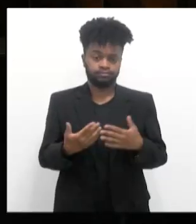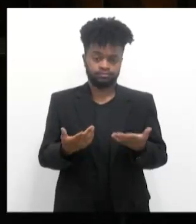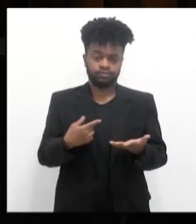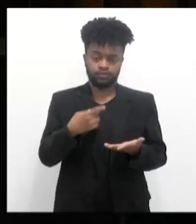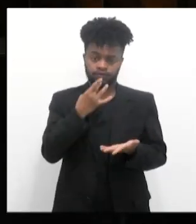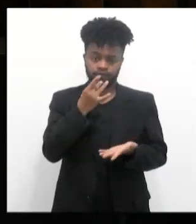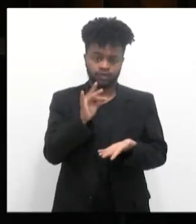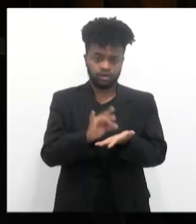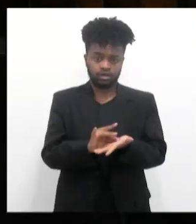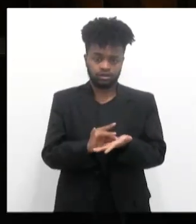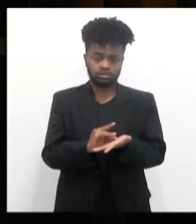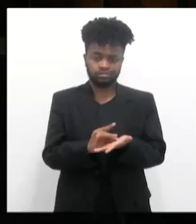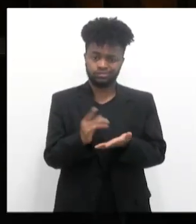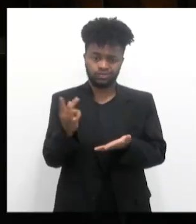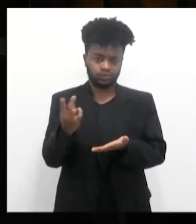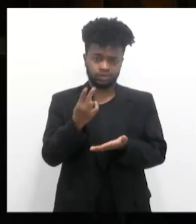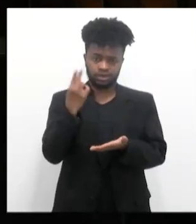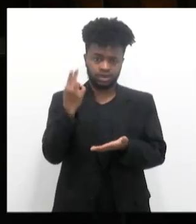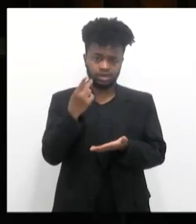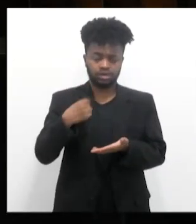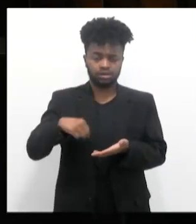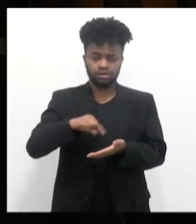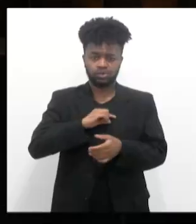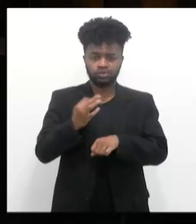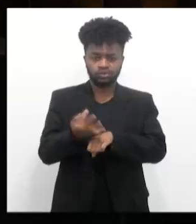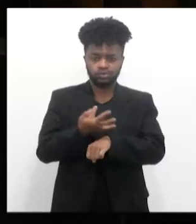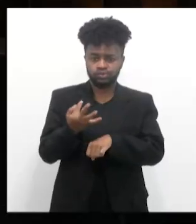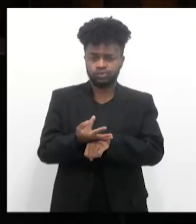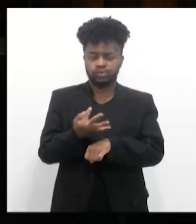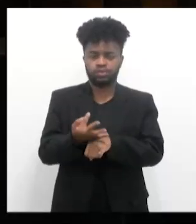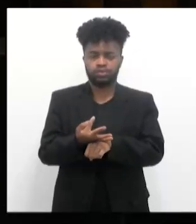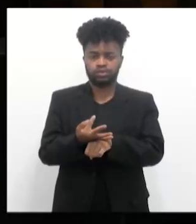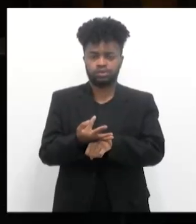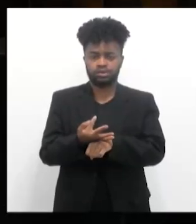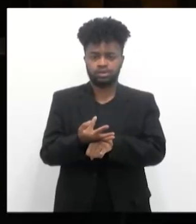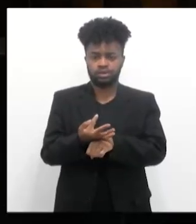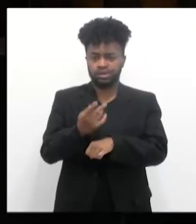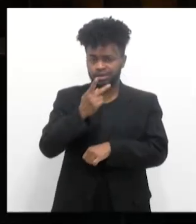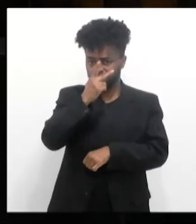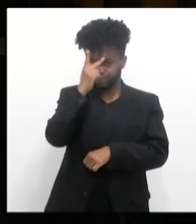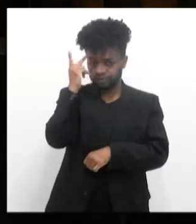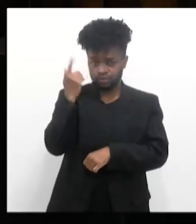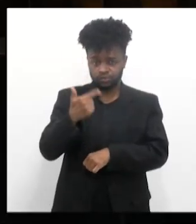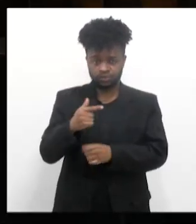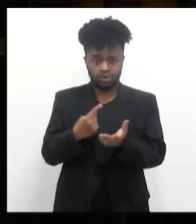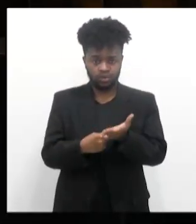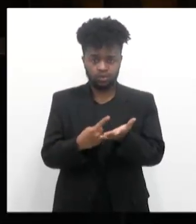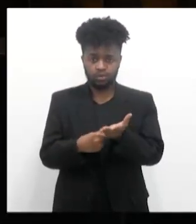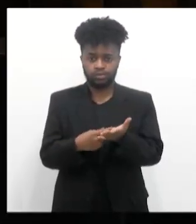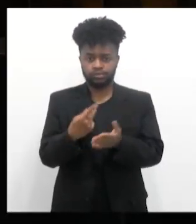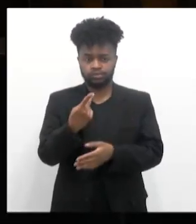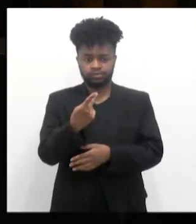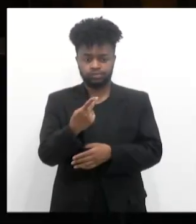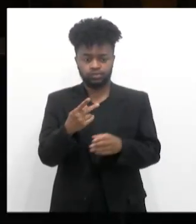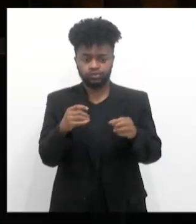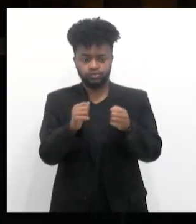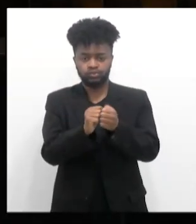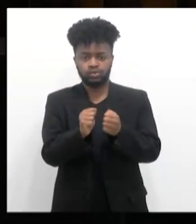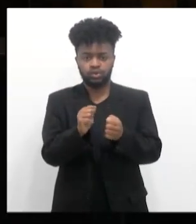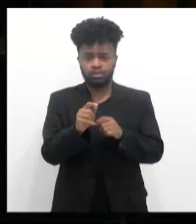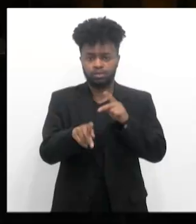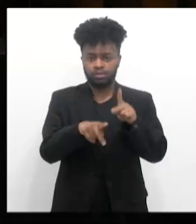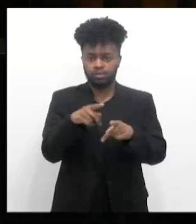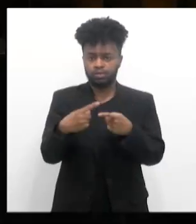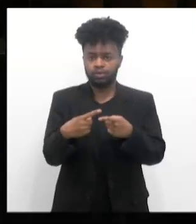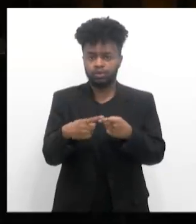Sinceramente, não dá para a gente suportar mais uma pessoa que não tem compromisso com o nosso povo. Pessoa